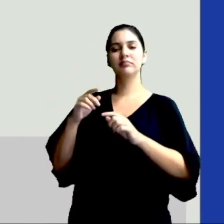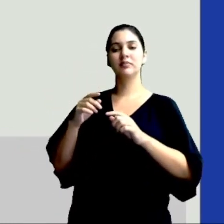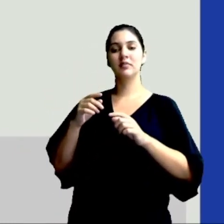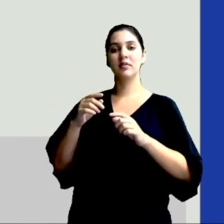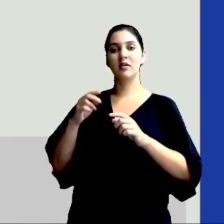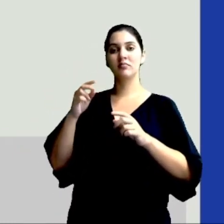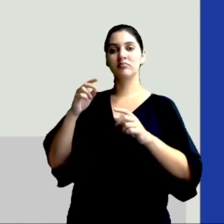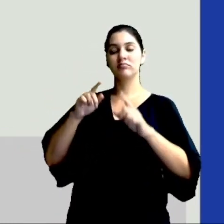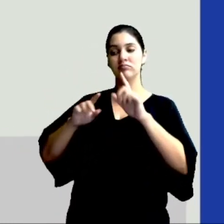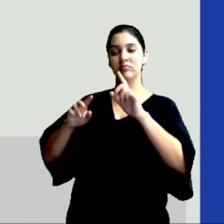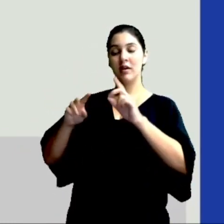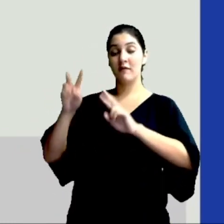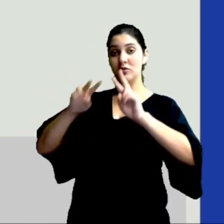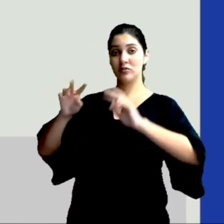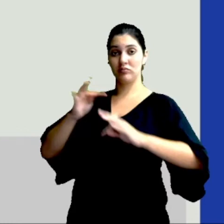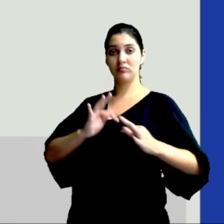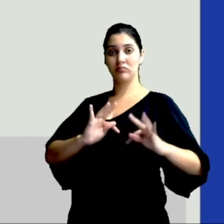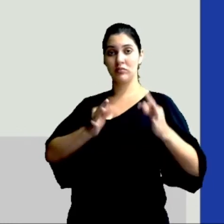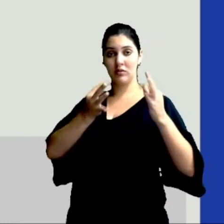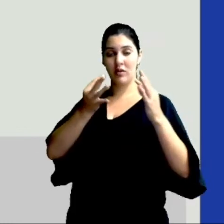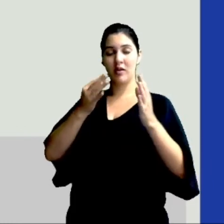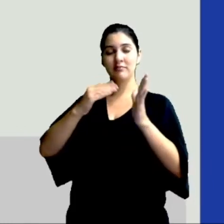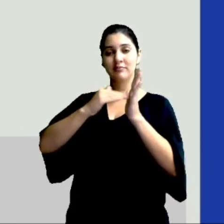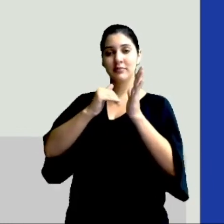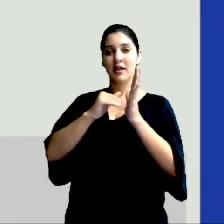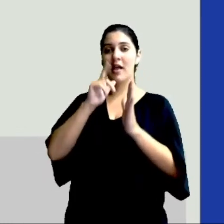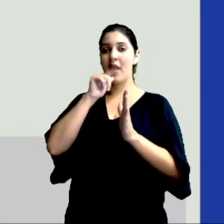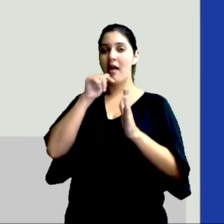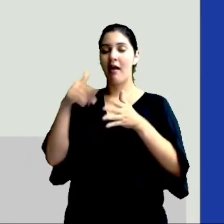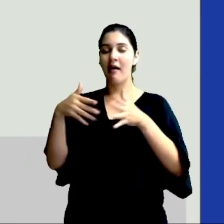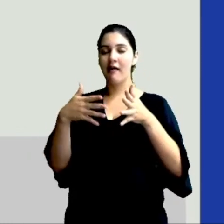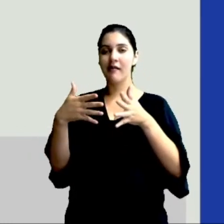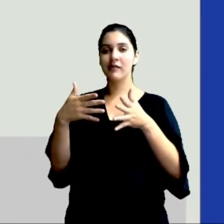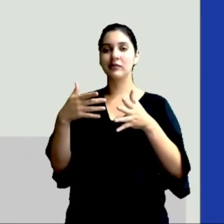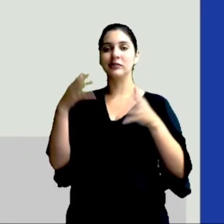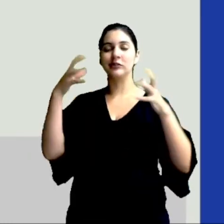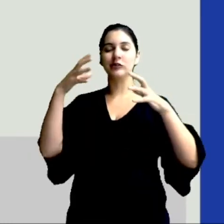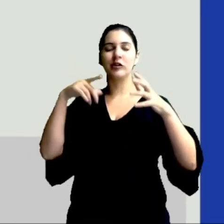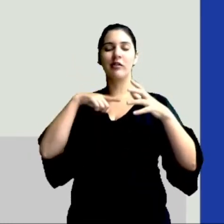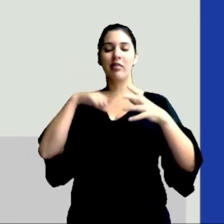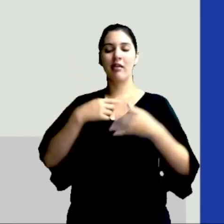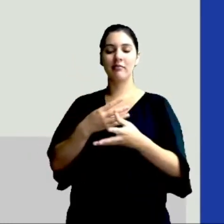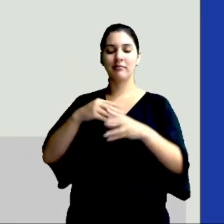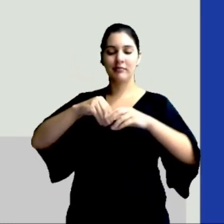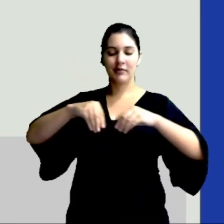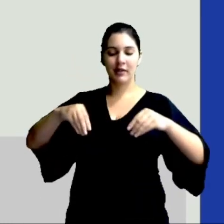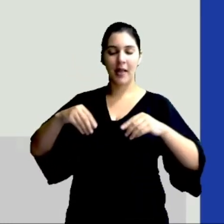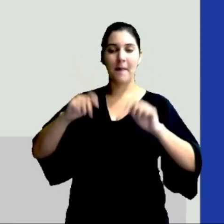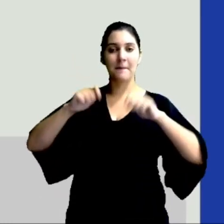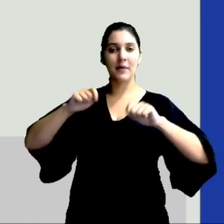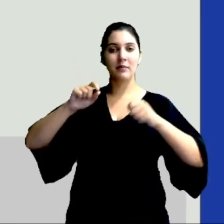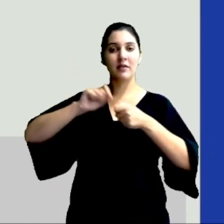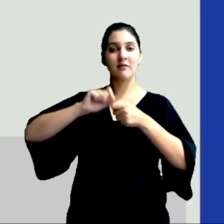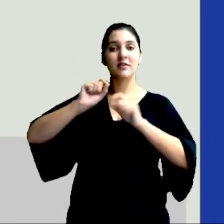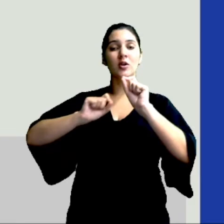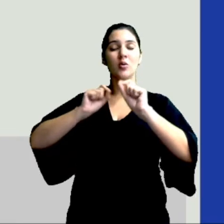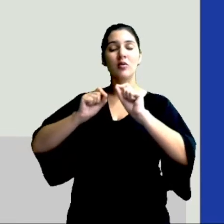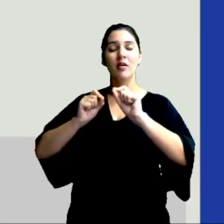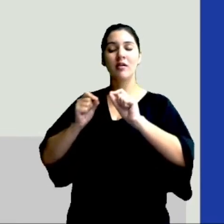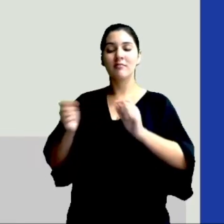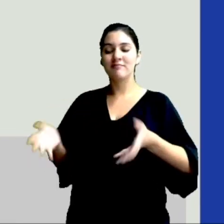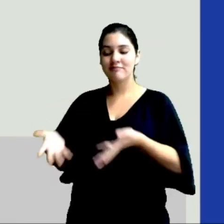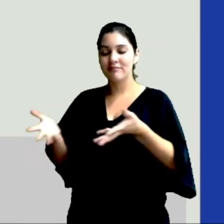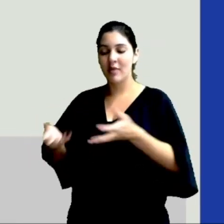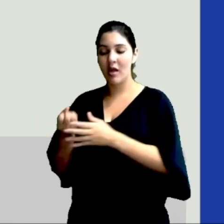poder tirar um pouco de água, né, de recurso que você tem da terra, para poder fazer o cultivo das plantas. Mas